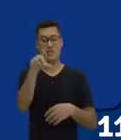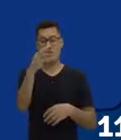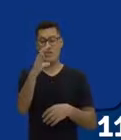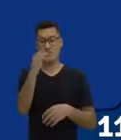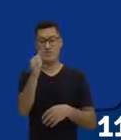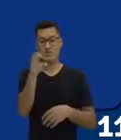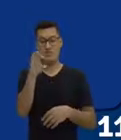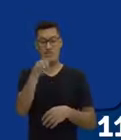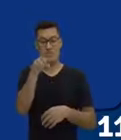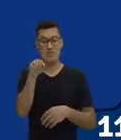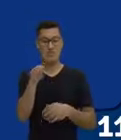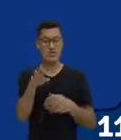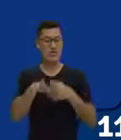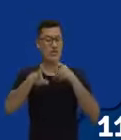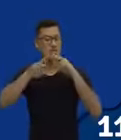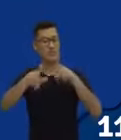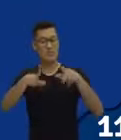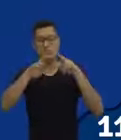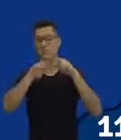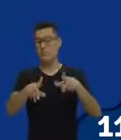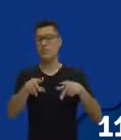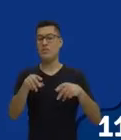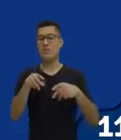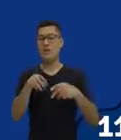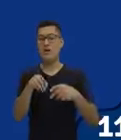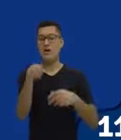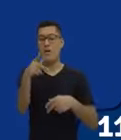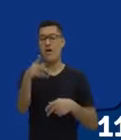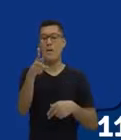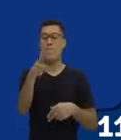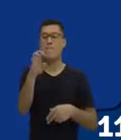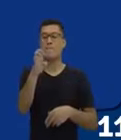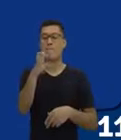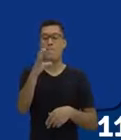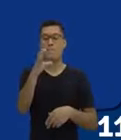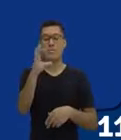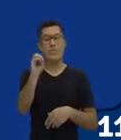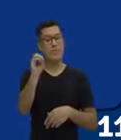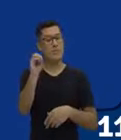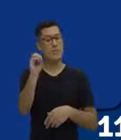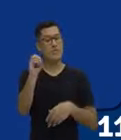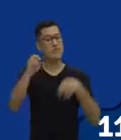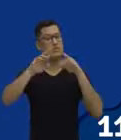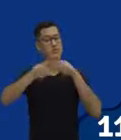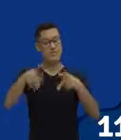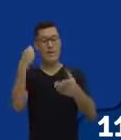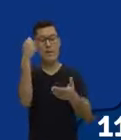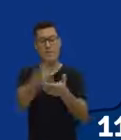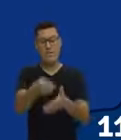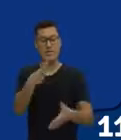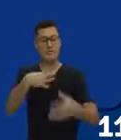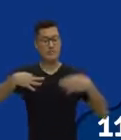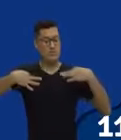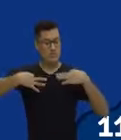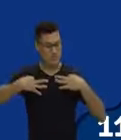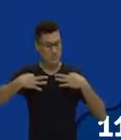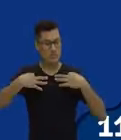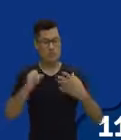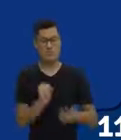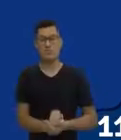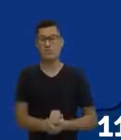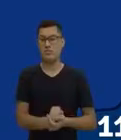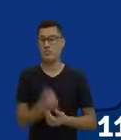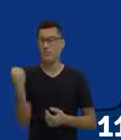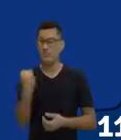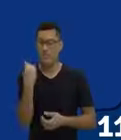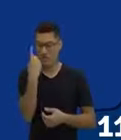A parte variável. Nesse caso, é o preço, né, Hugo? É, no caso aí é o preço que ele estava pagando na camisa. Isso. E o Fernando falou uma coisa muito interessante. Tu